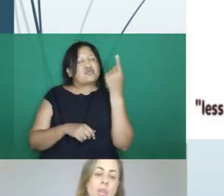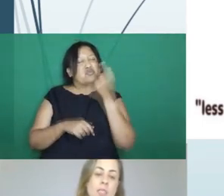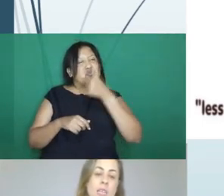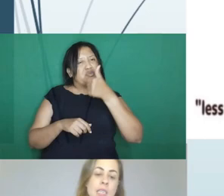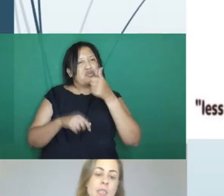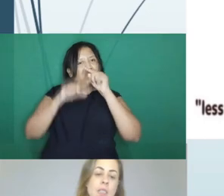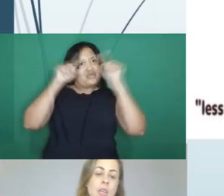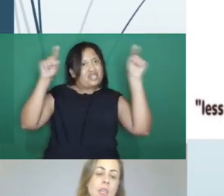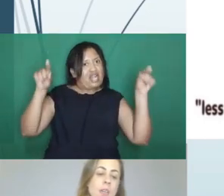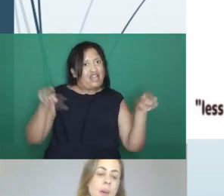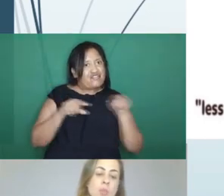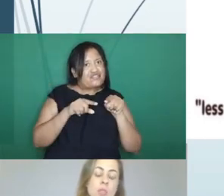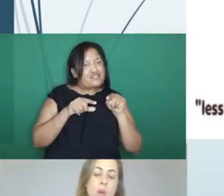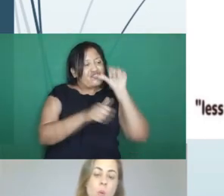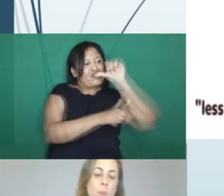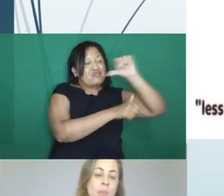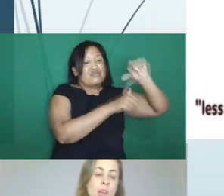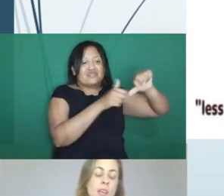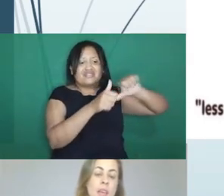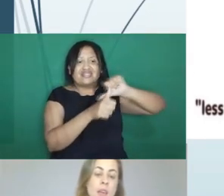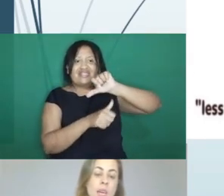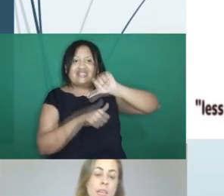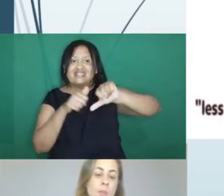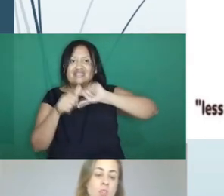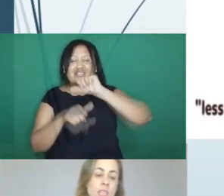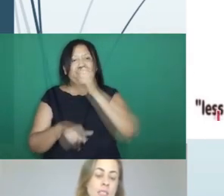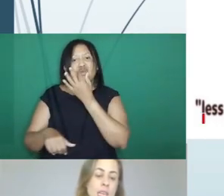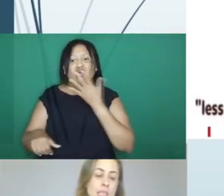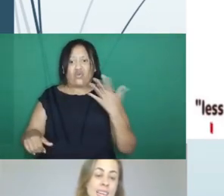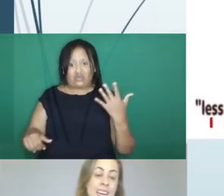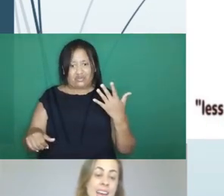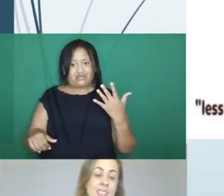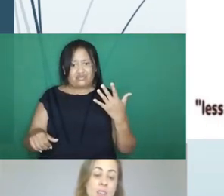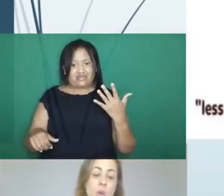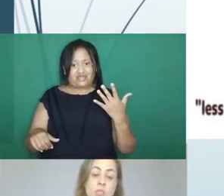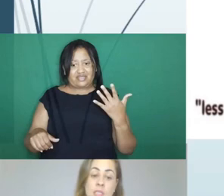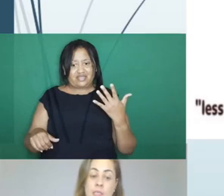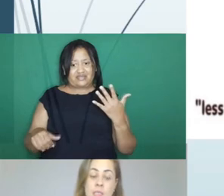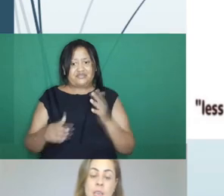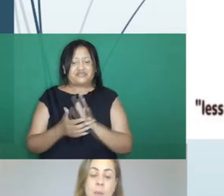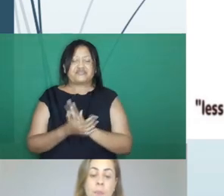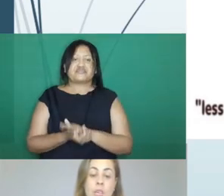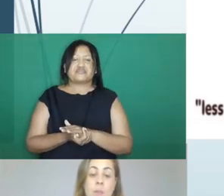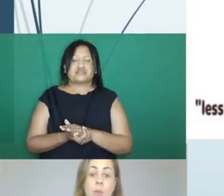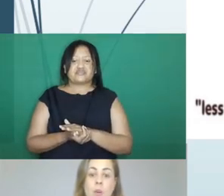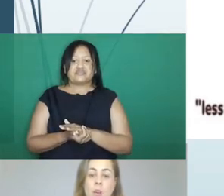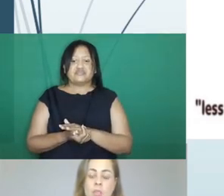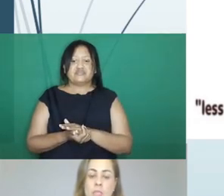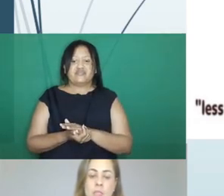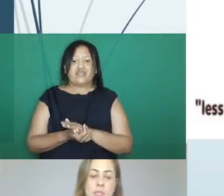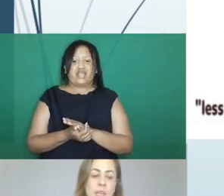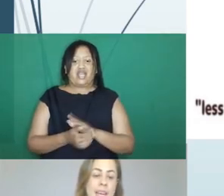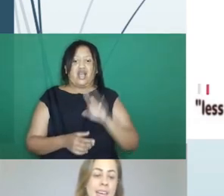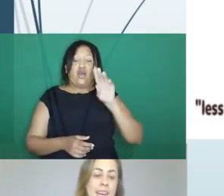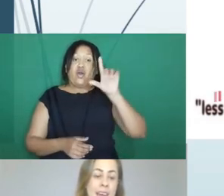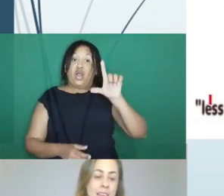gráfico que essa linha que vai mudando a cor e aí o que que ele mostra nessa linha Leste autista e more